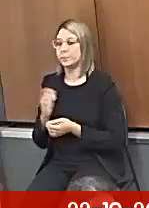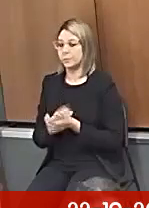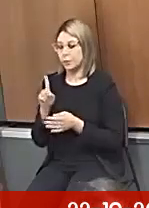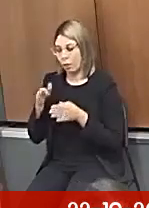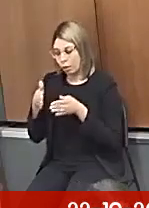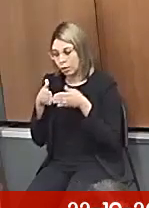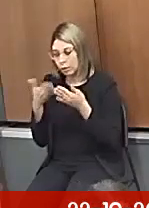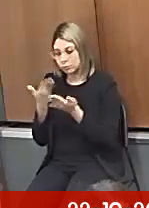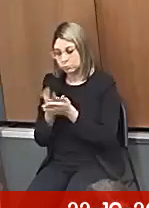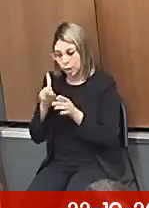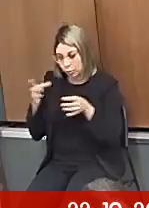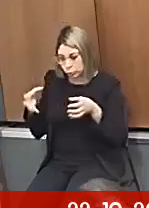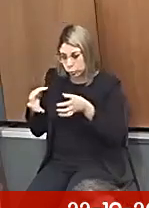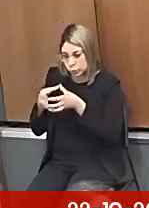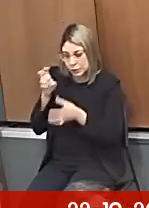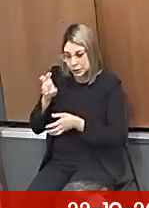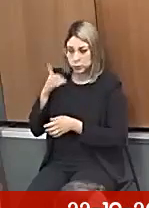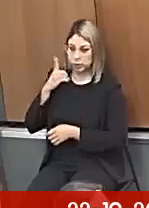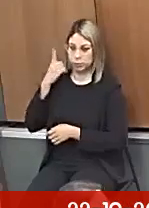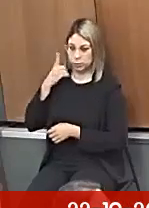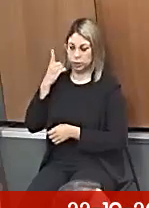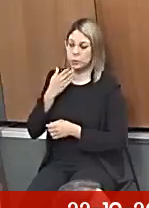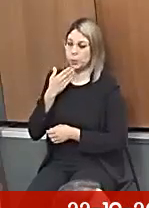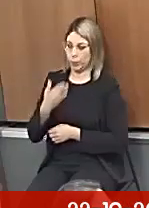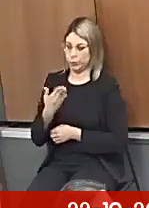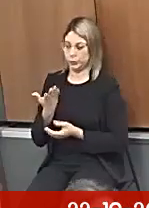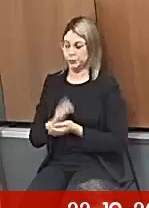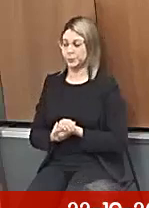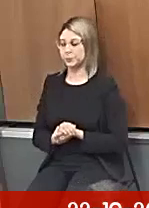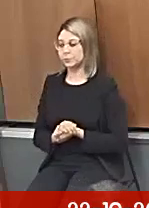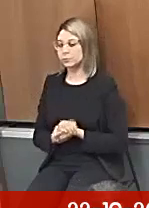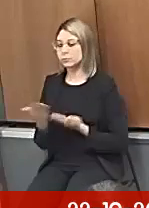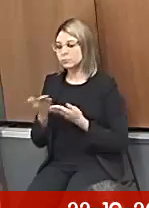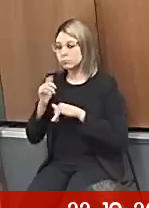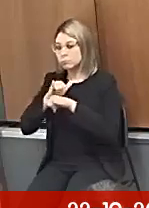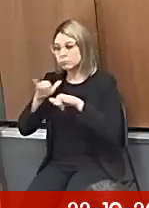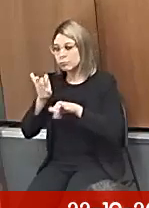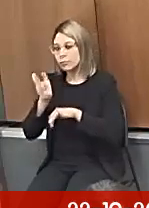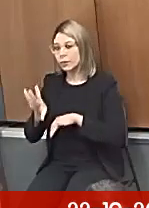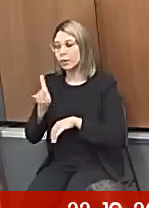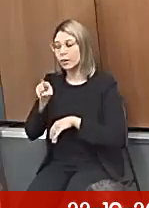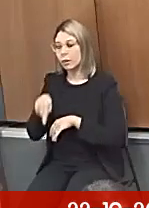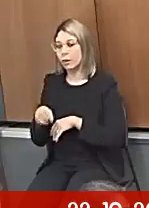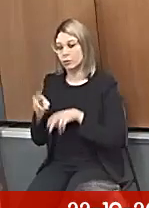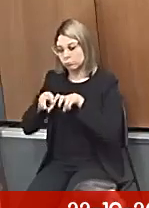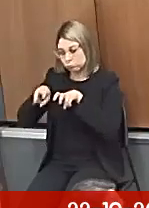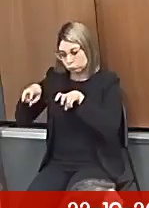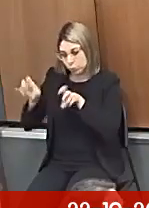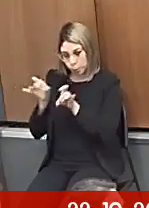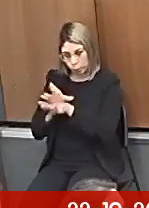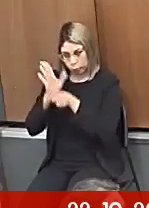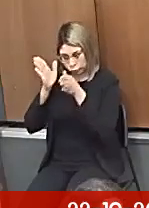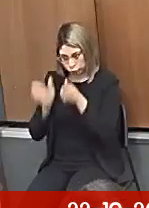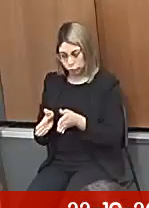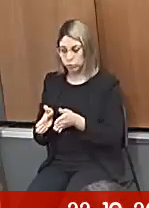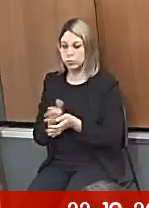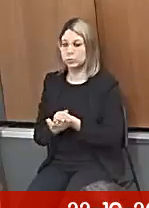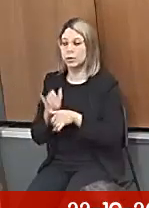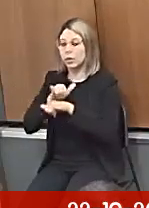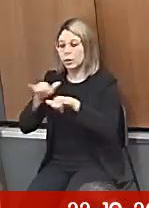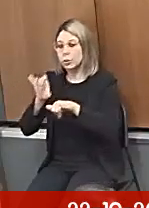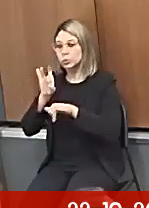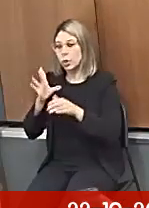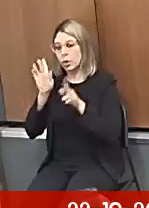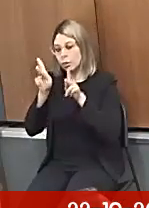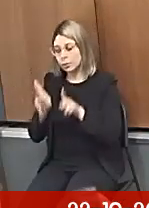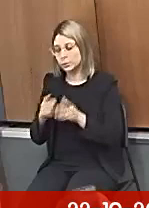foi um requerimento em conjunto dos cinco deputados. Vamos só aqui anunciar, a composição já está feita, só anunciar aqui